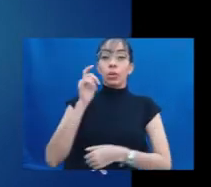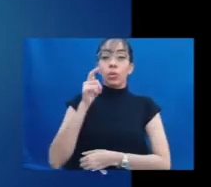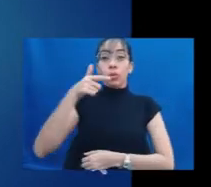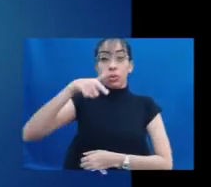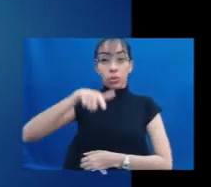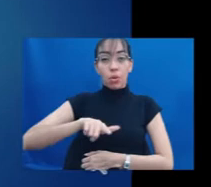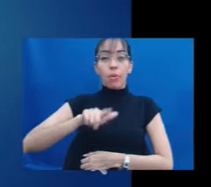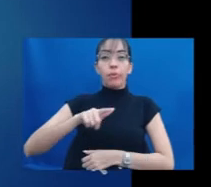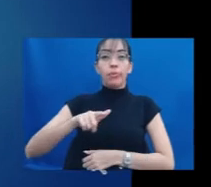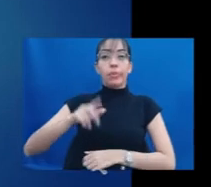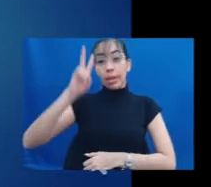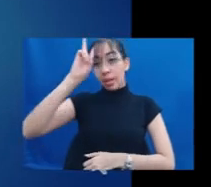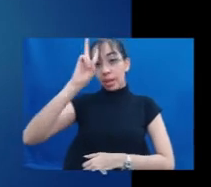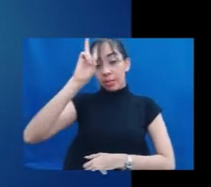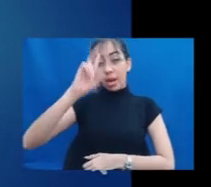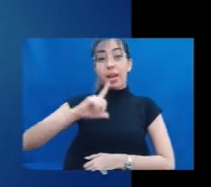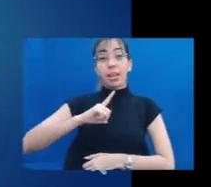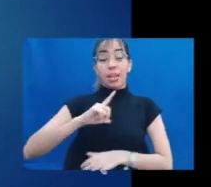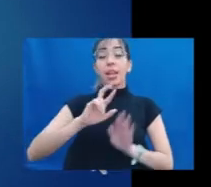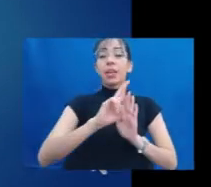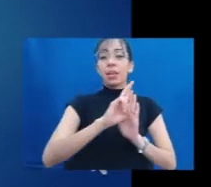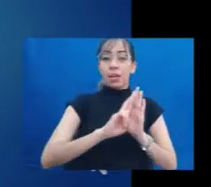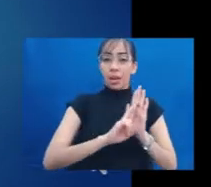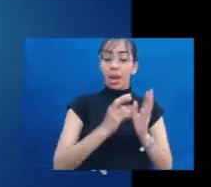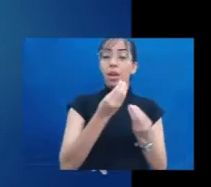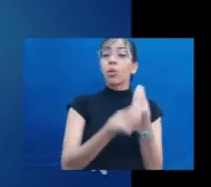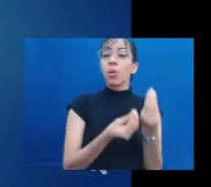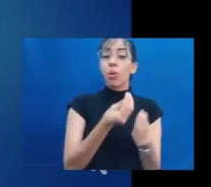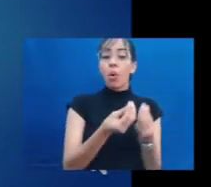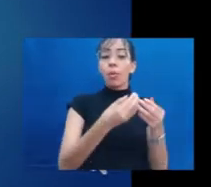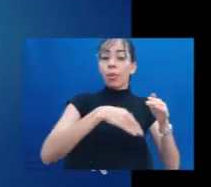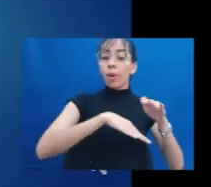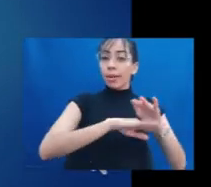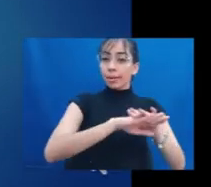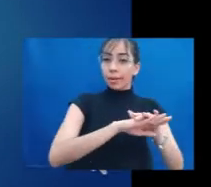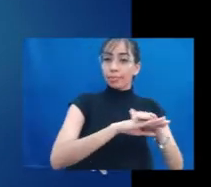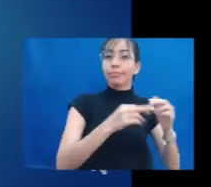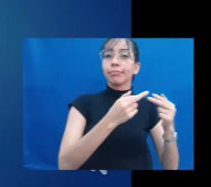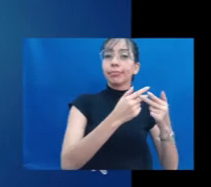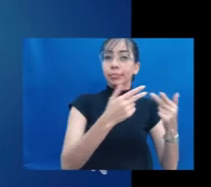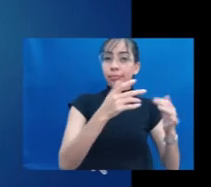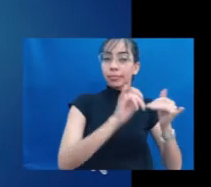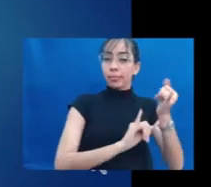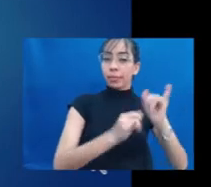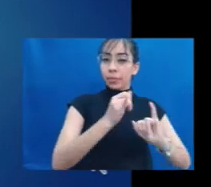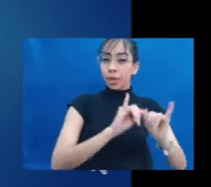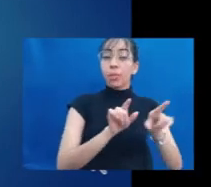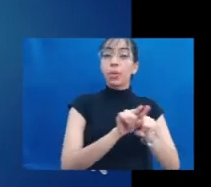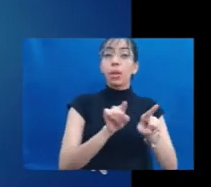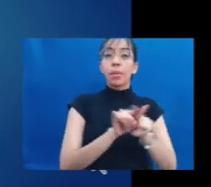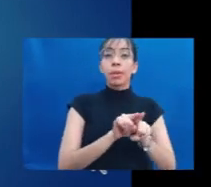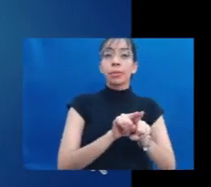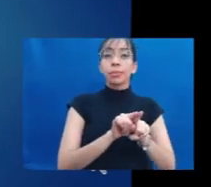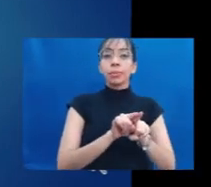vez, se chama atenção que existem regras, né, tanto para o armazenamento como para o manuseio desses produtos químicos, e que essas